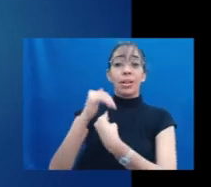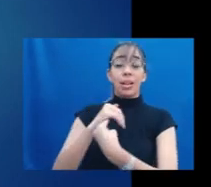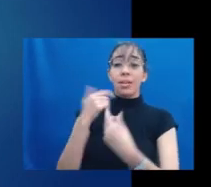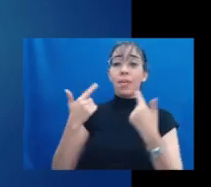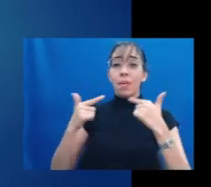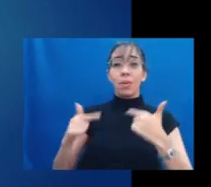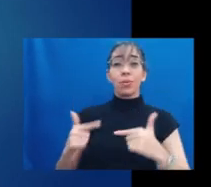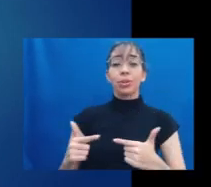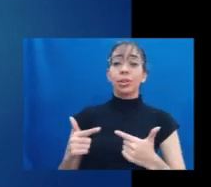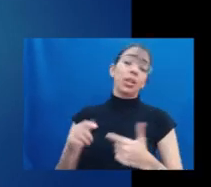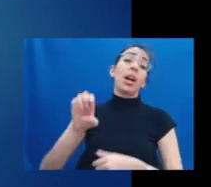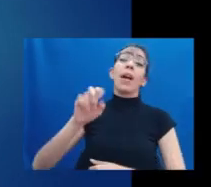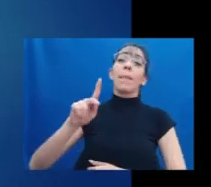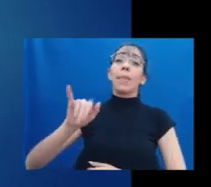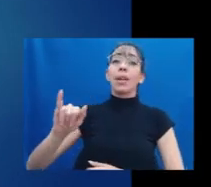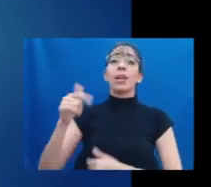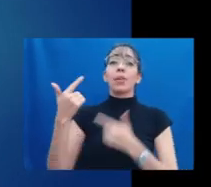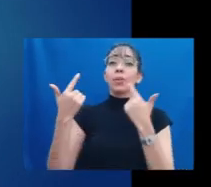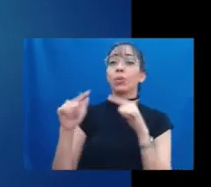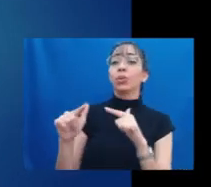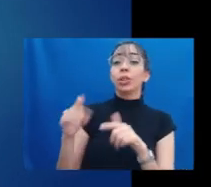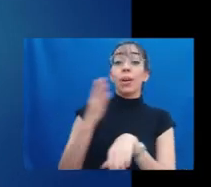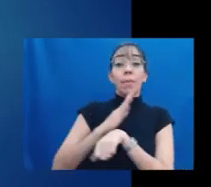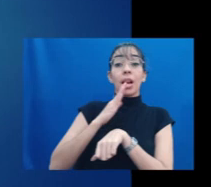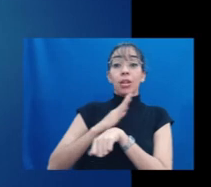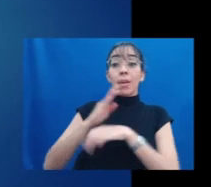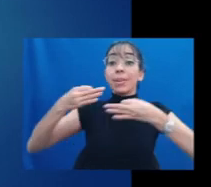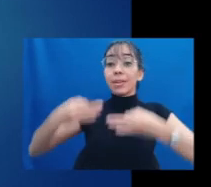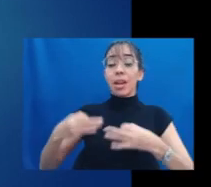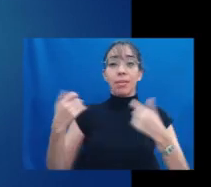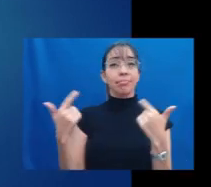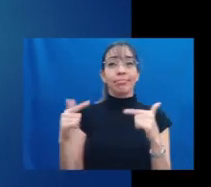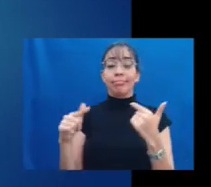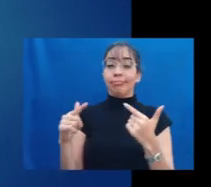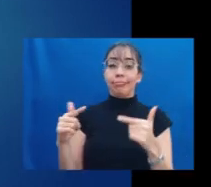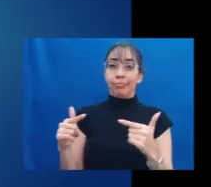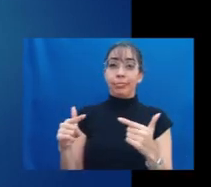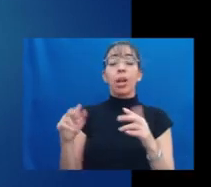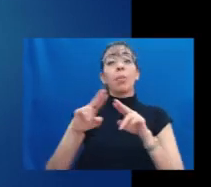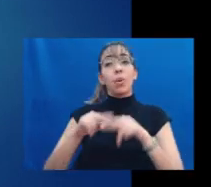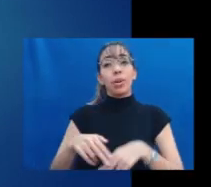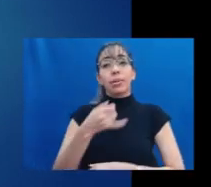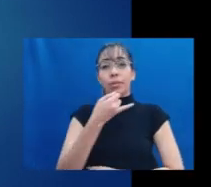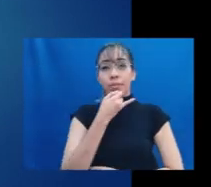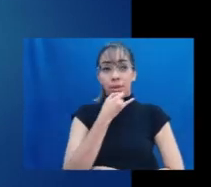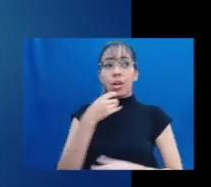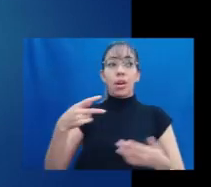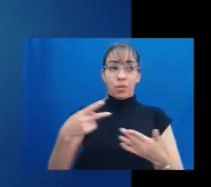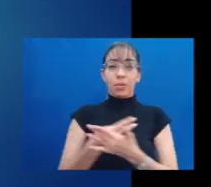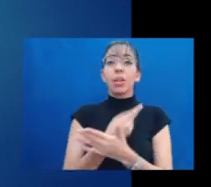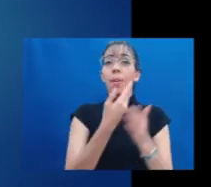os EPIs, não foram alertadas, não se tinha o treinamento adequado para essas pessoas. Então, infelizmente,